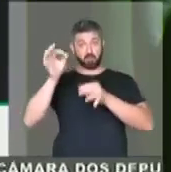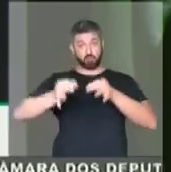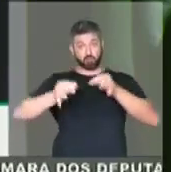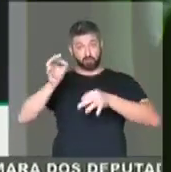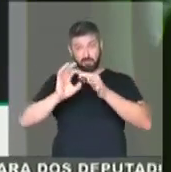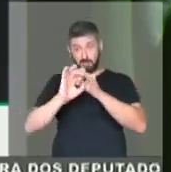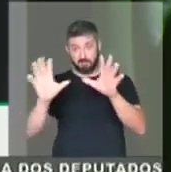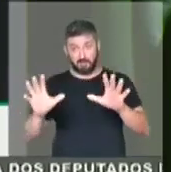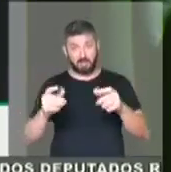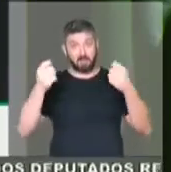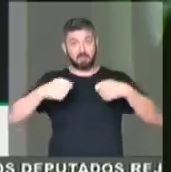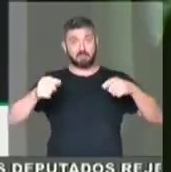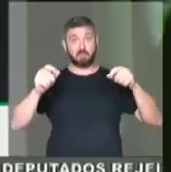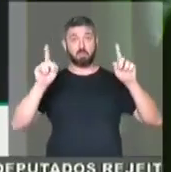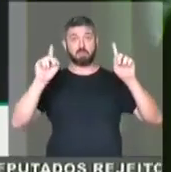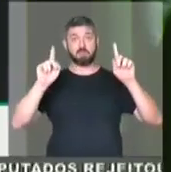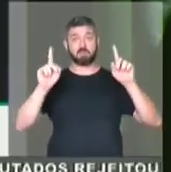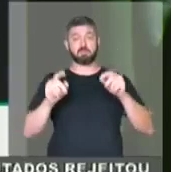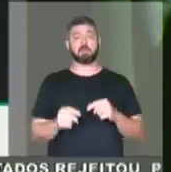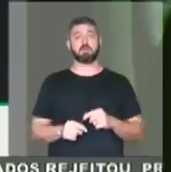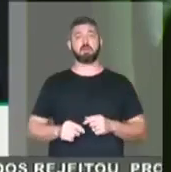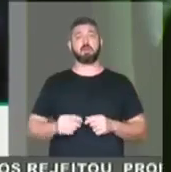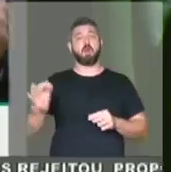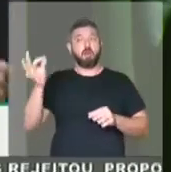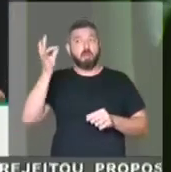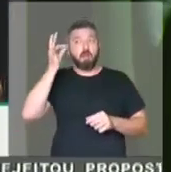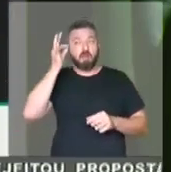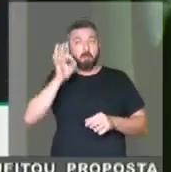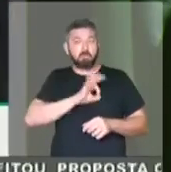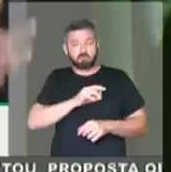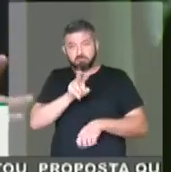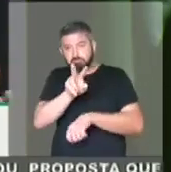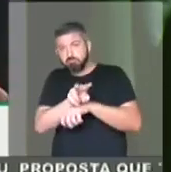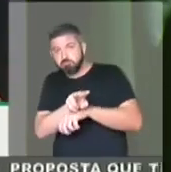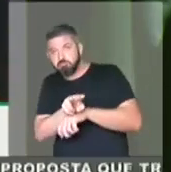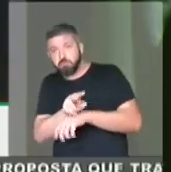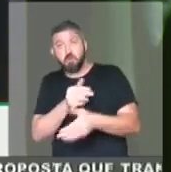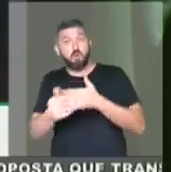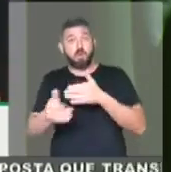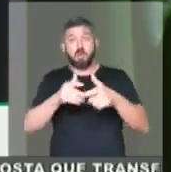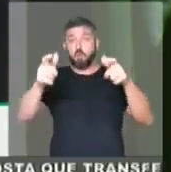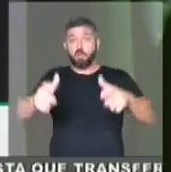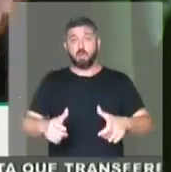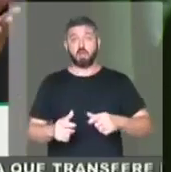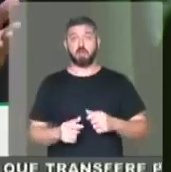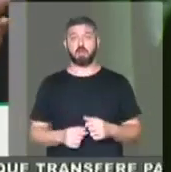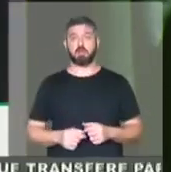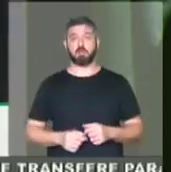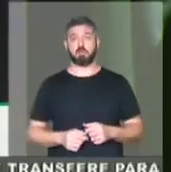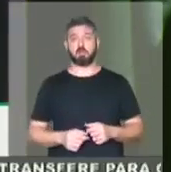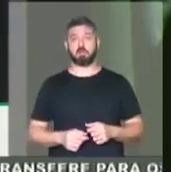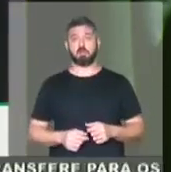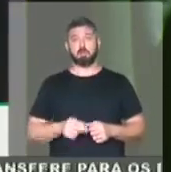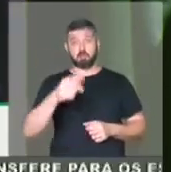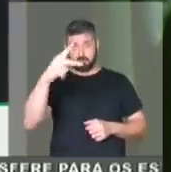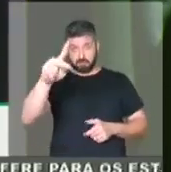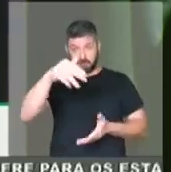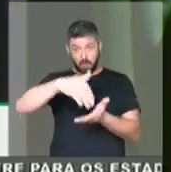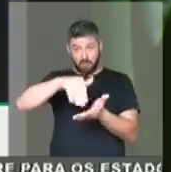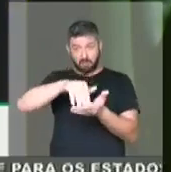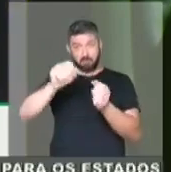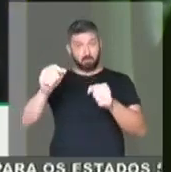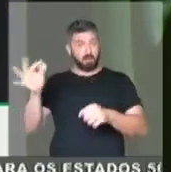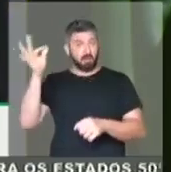sem autorização judicial, escuta ambiente em qualquer lugar de acesso público. poderia ter escuta nos seus